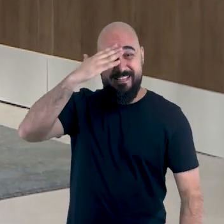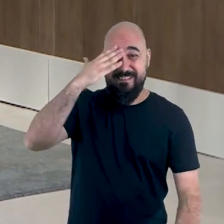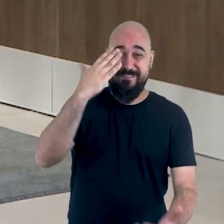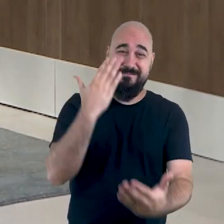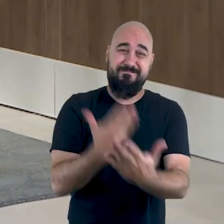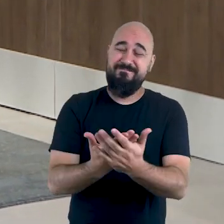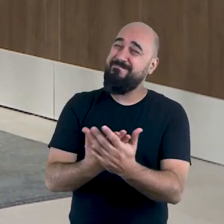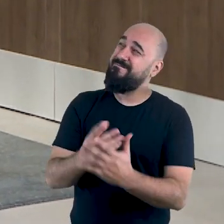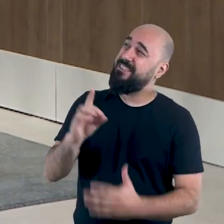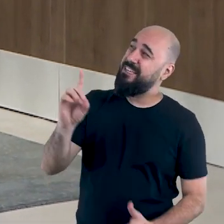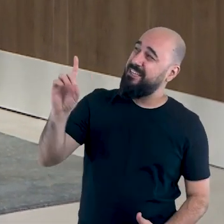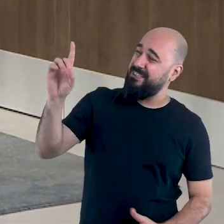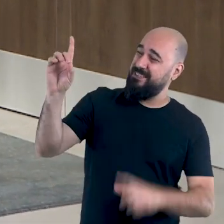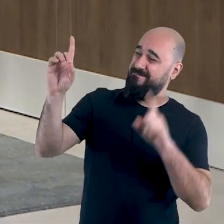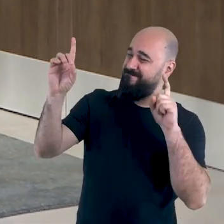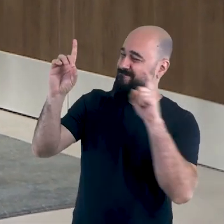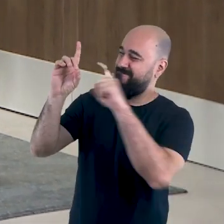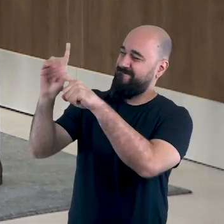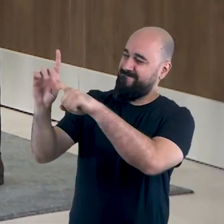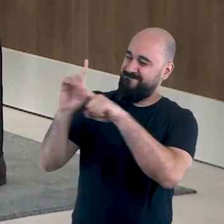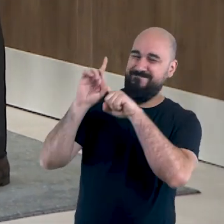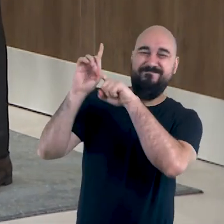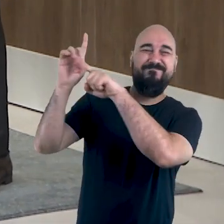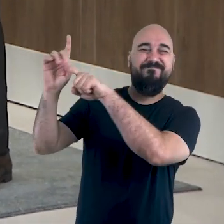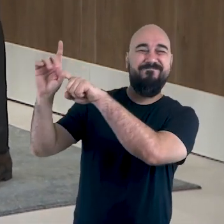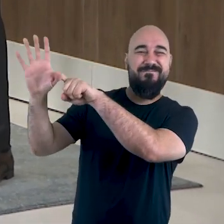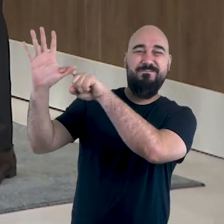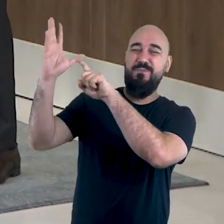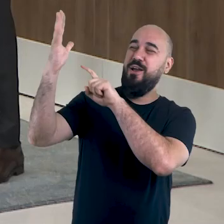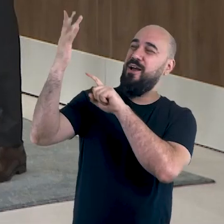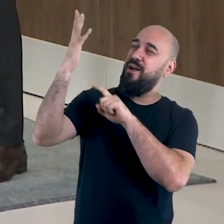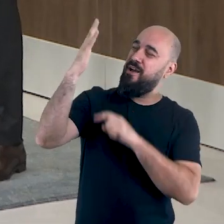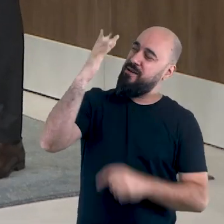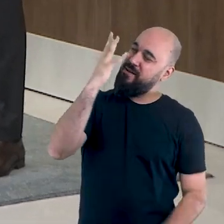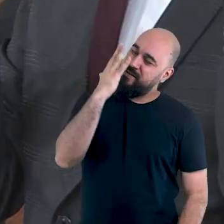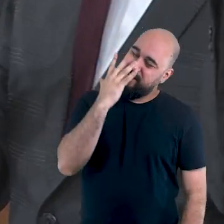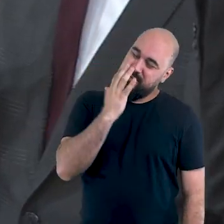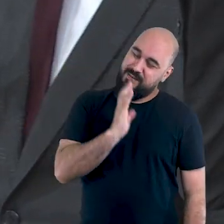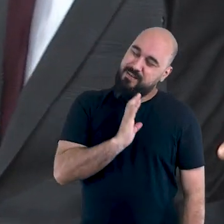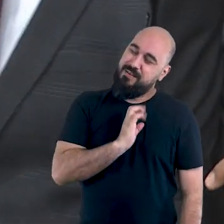a depender do amor de Deus.